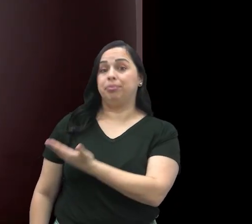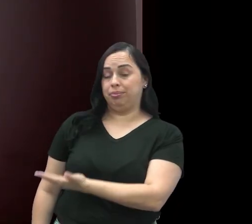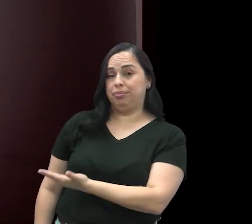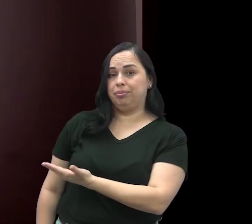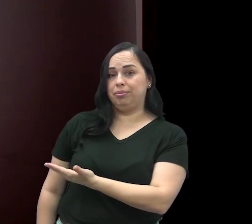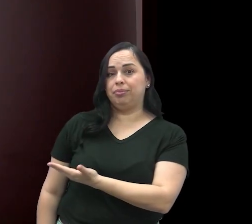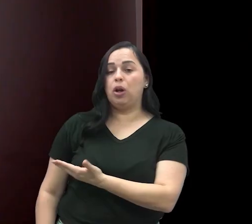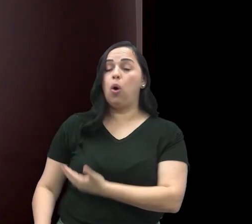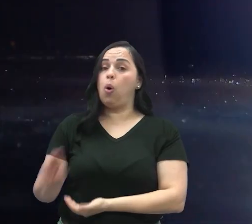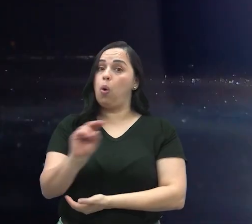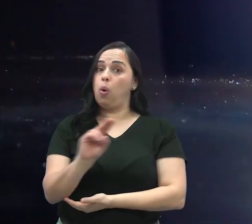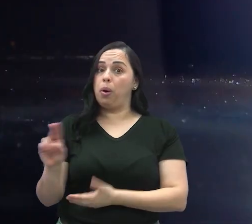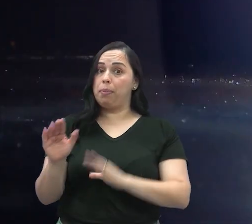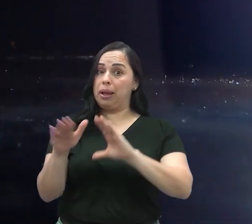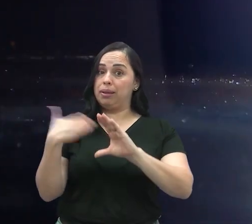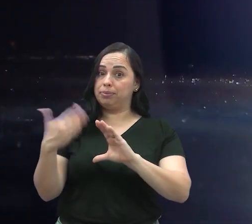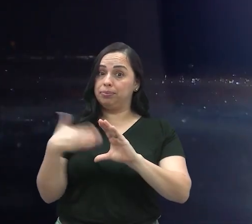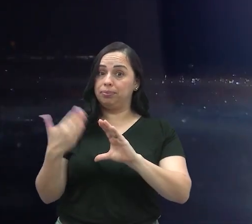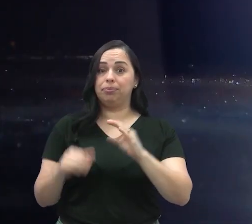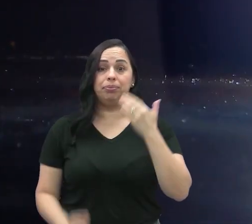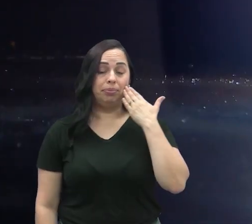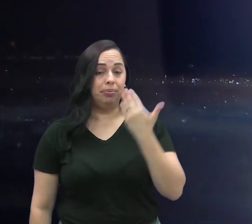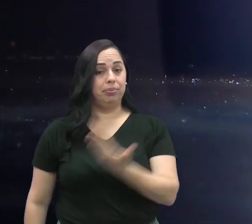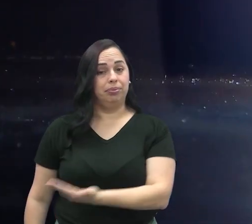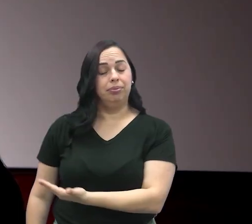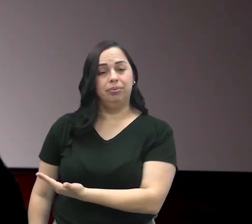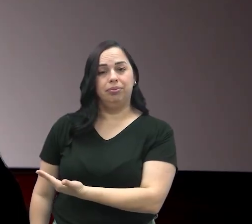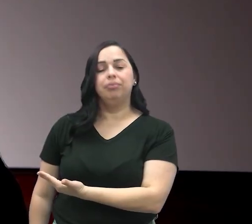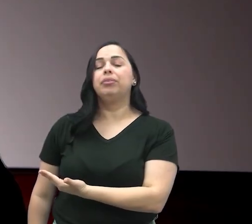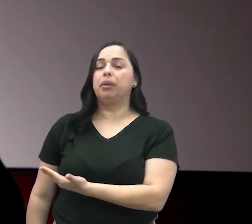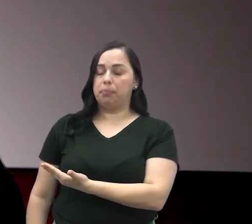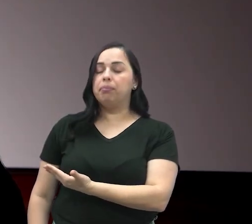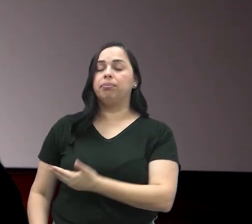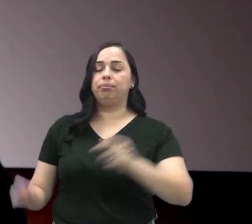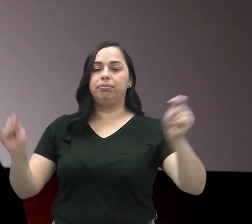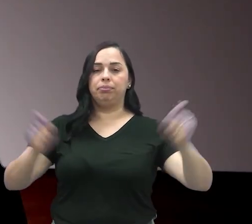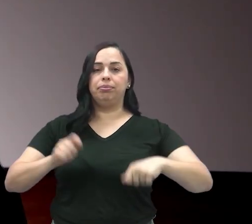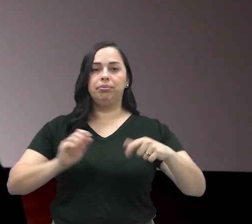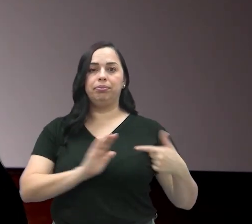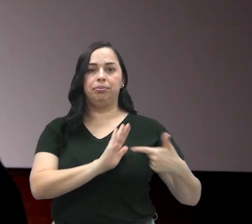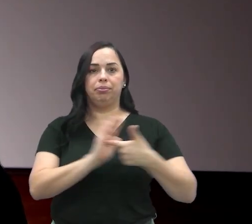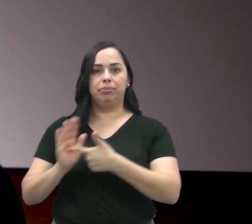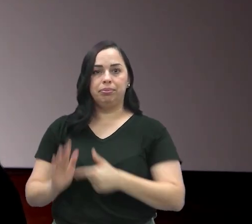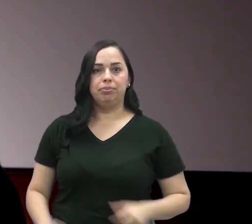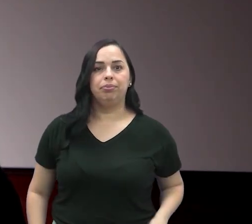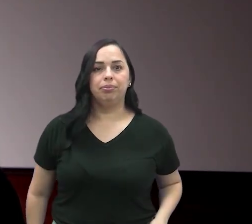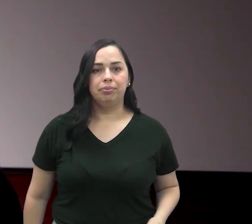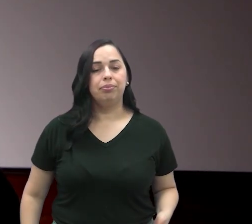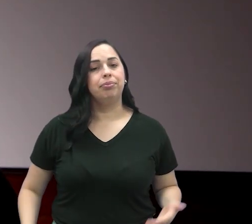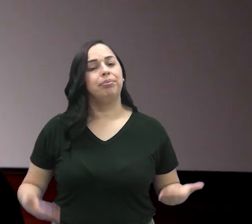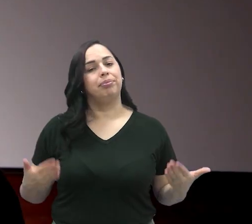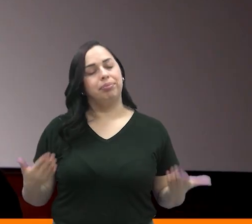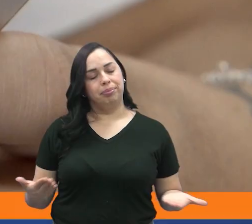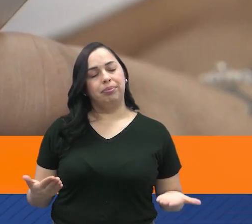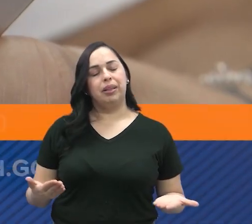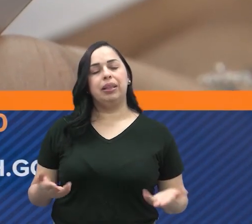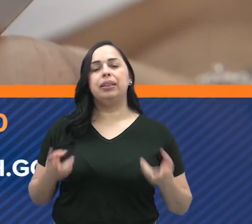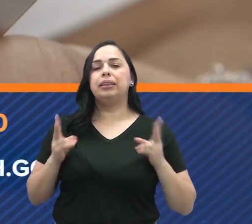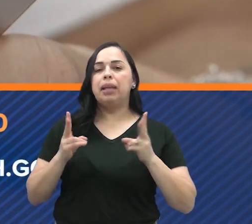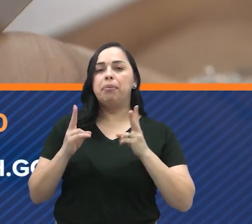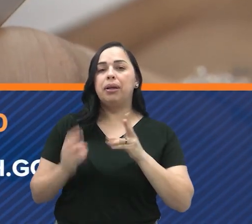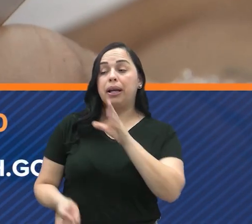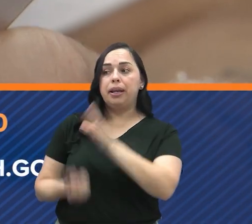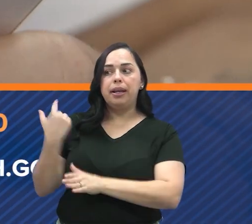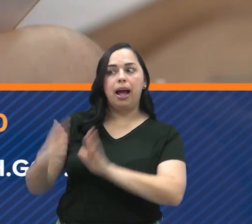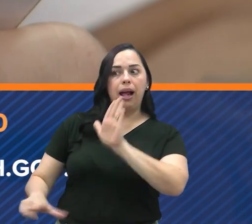e confidencial. Além da ligação, o Disque 100 oferece outros canais para denúncias de violações de direitos humanos, como o